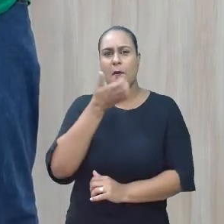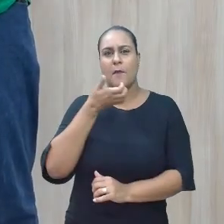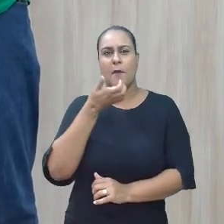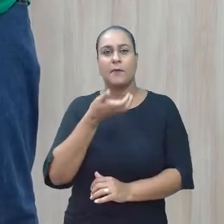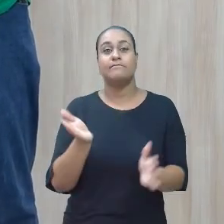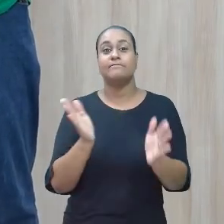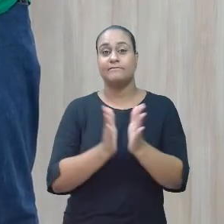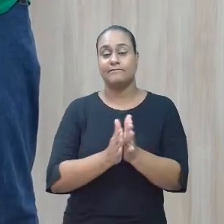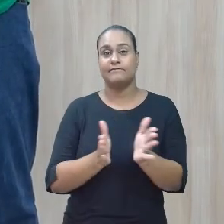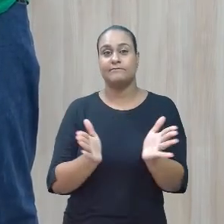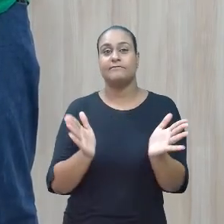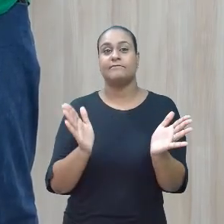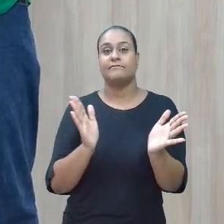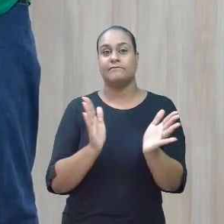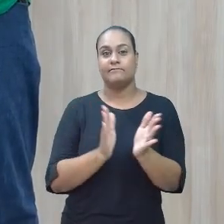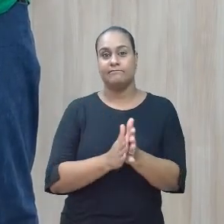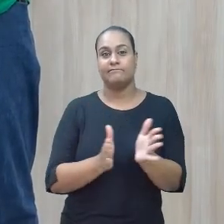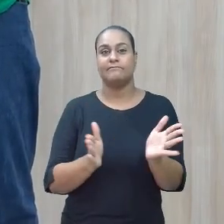ó.